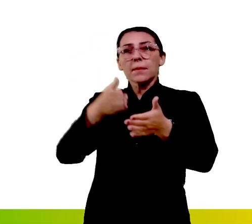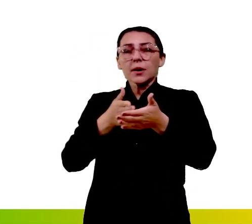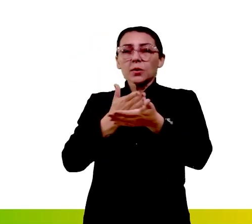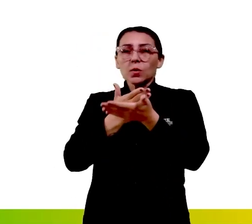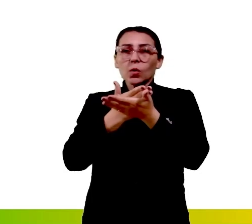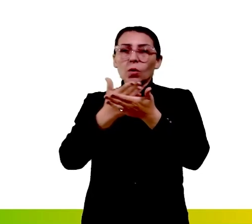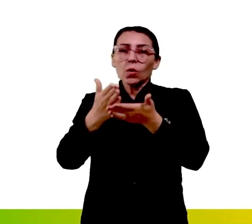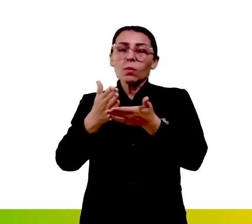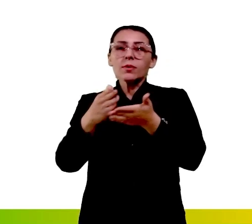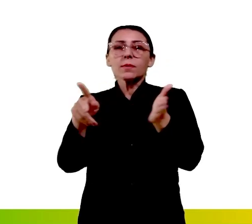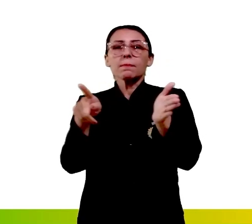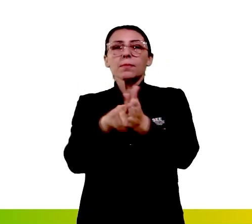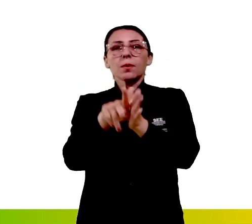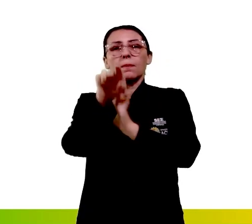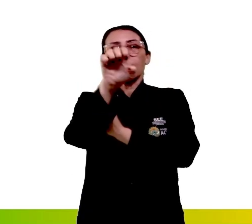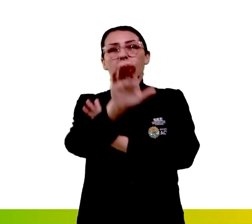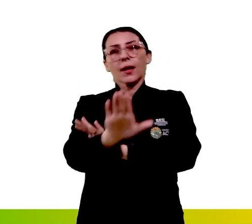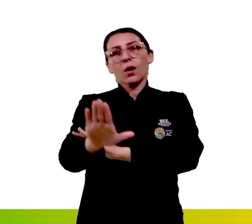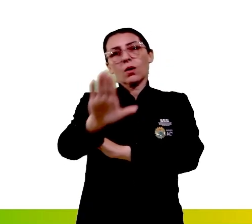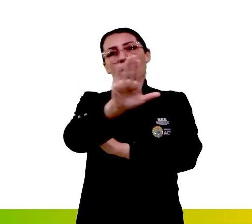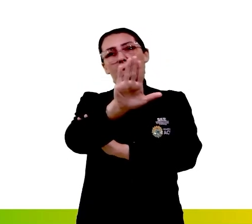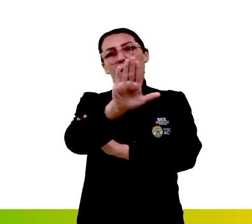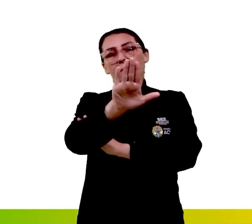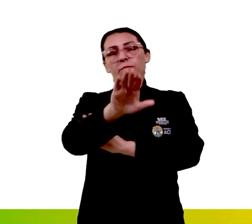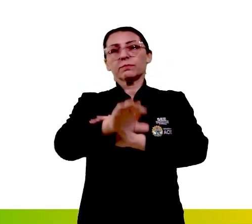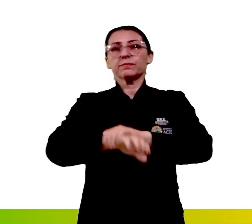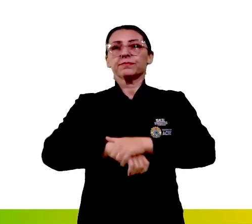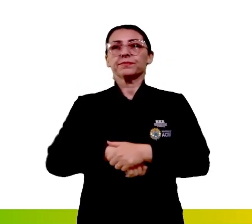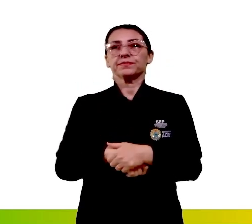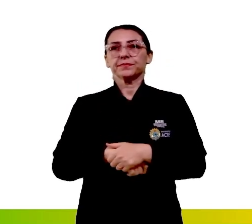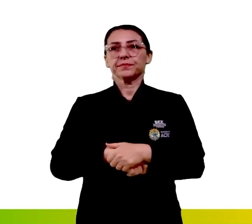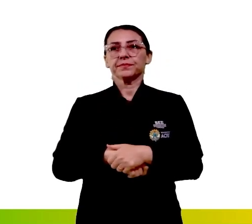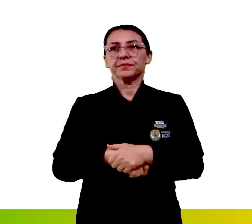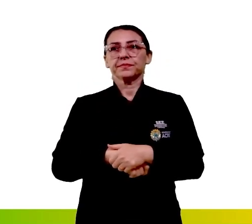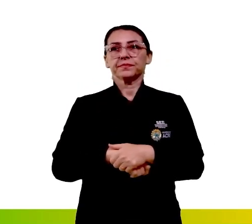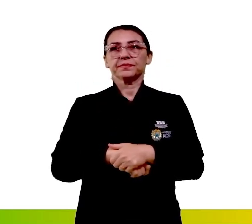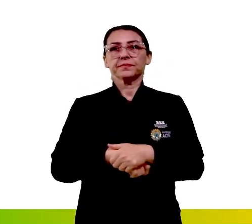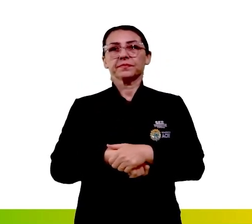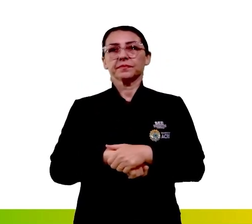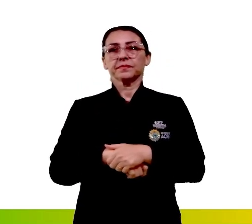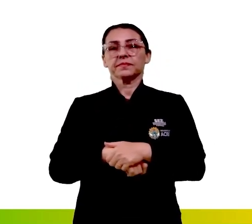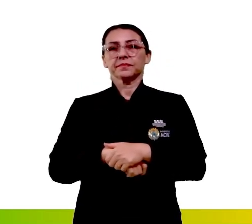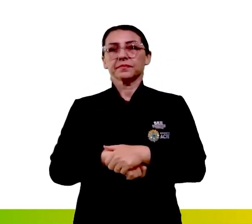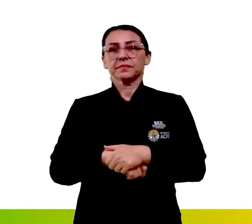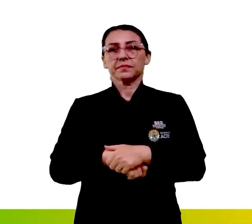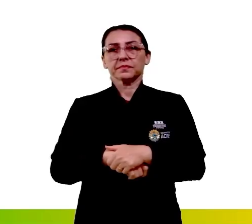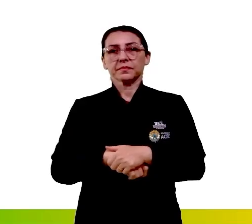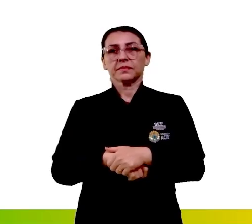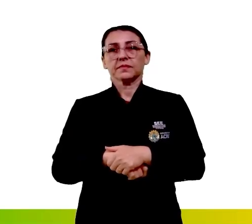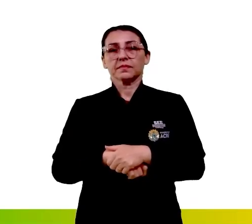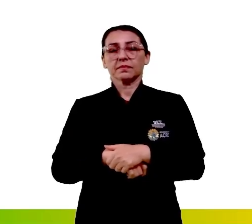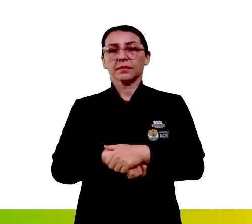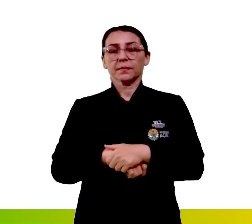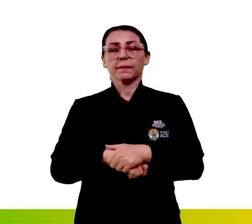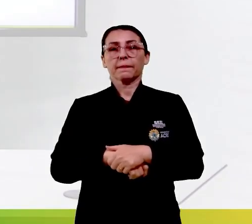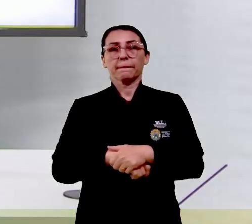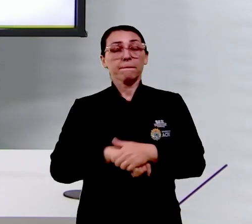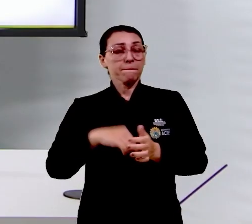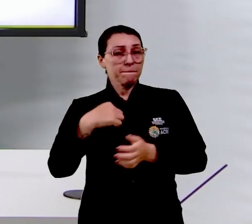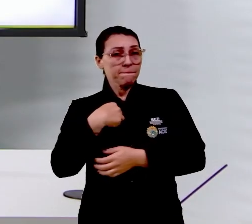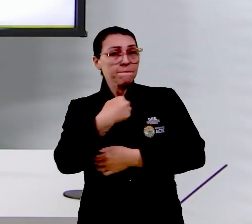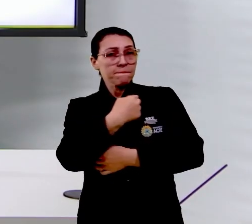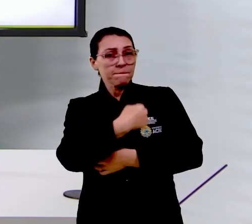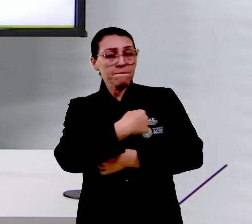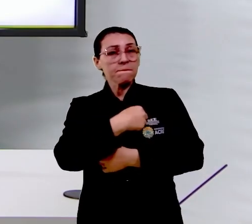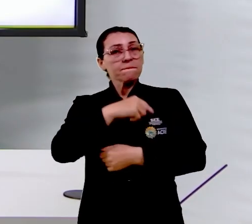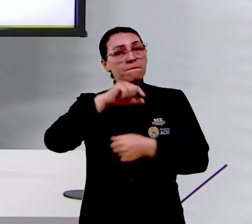transformações no pensamento ocidental, partindo da Europa. Então, até aqui, nós